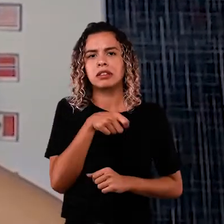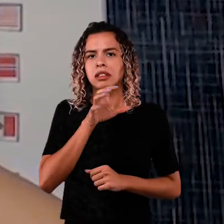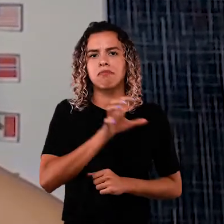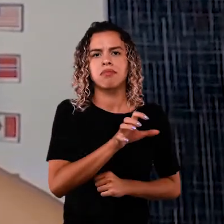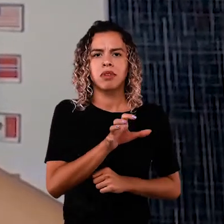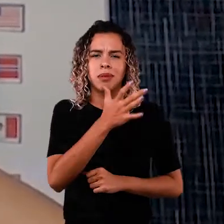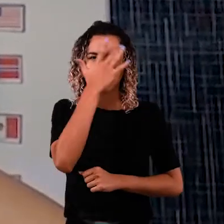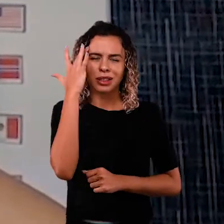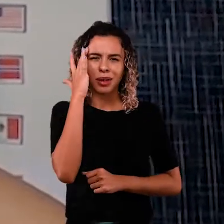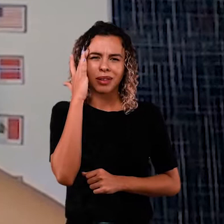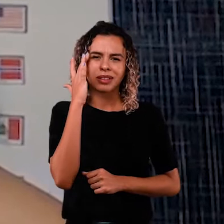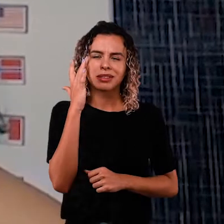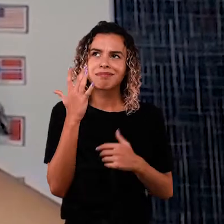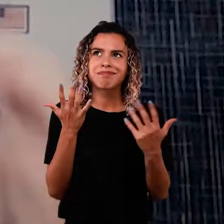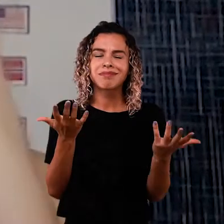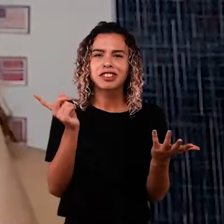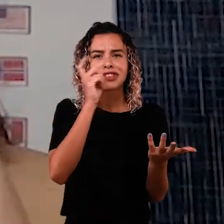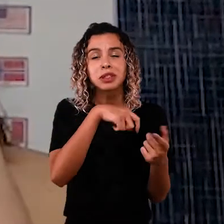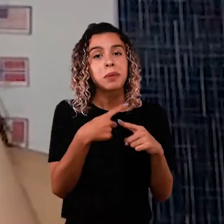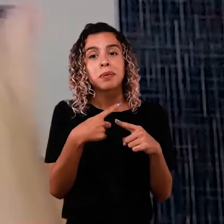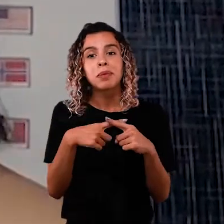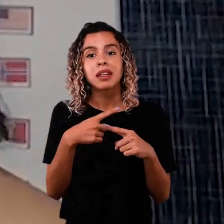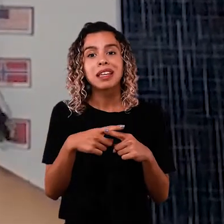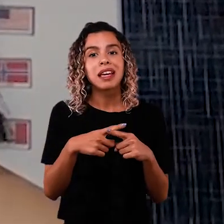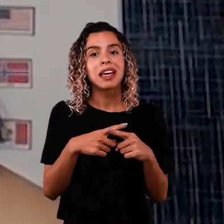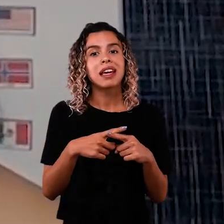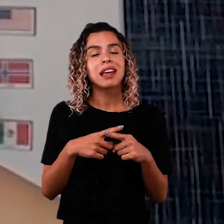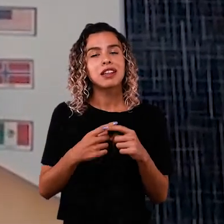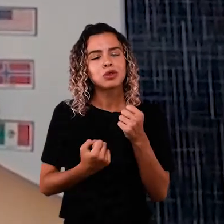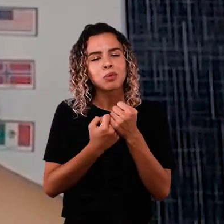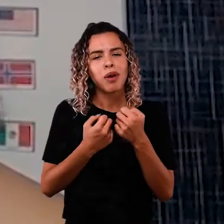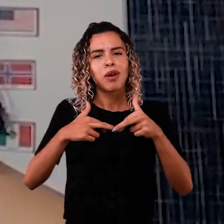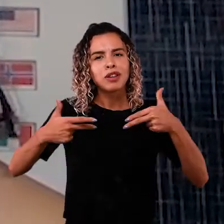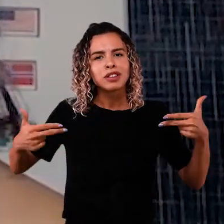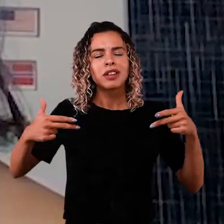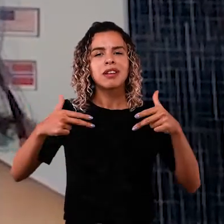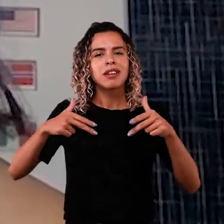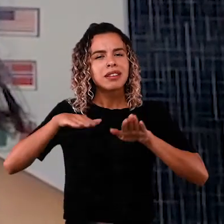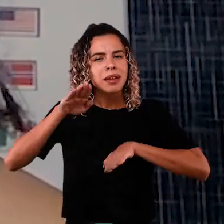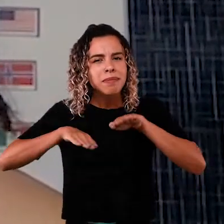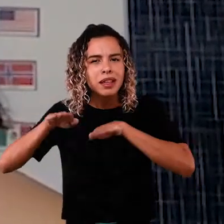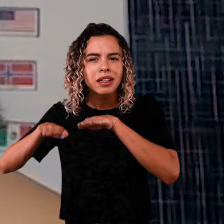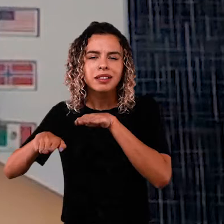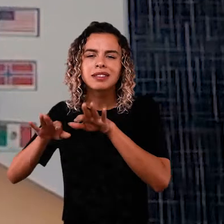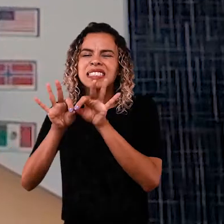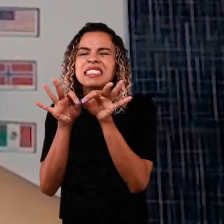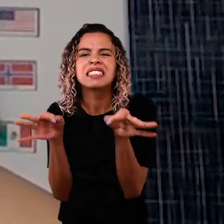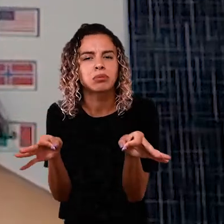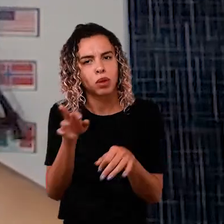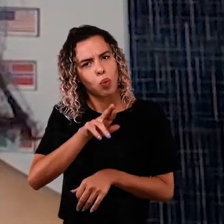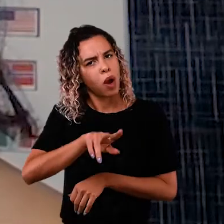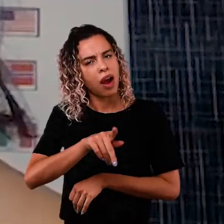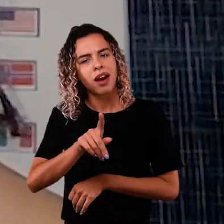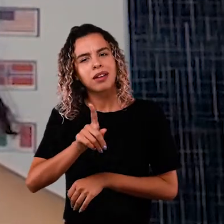uma pessoa com uma base tão simples, até porque a descrição do que é cada nível de suporte é muito simplista,